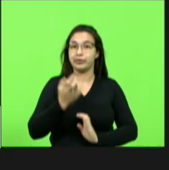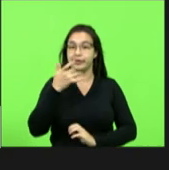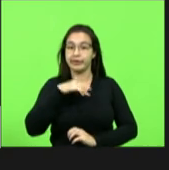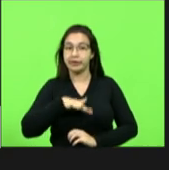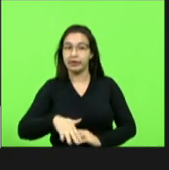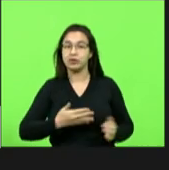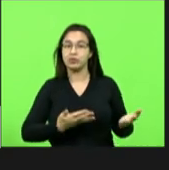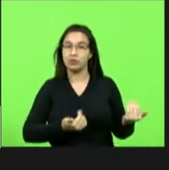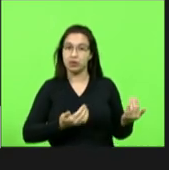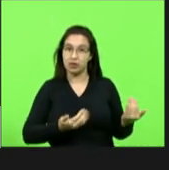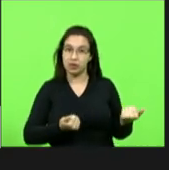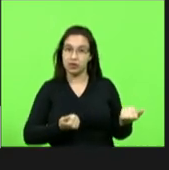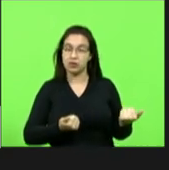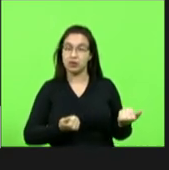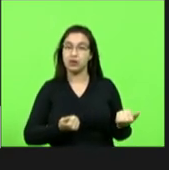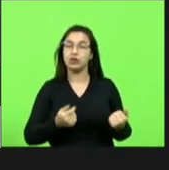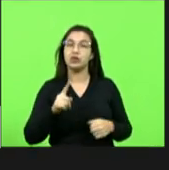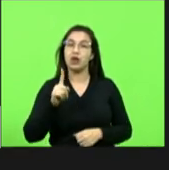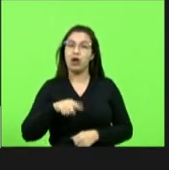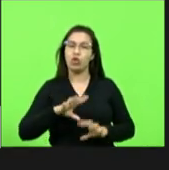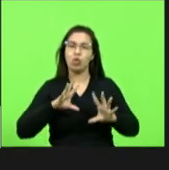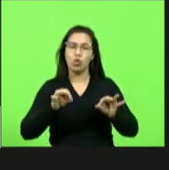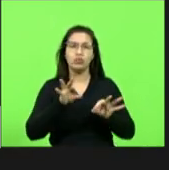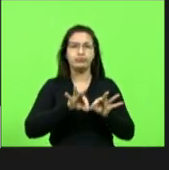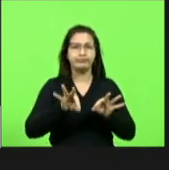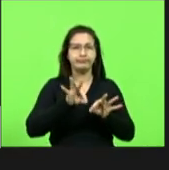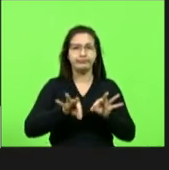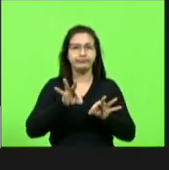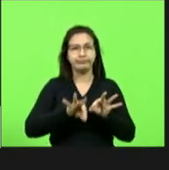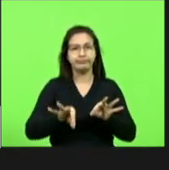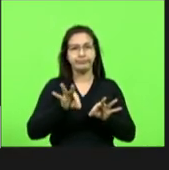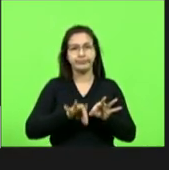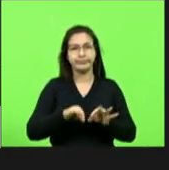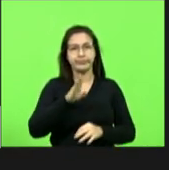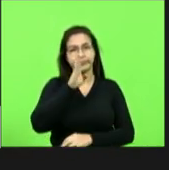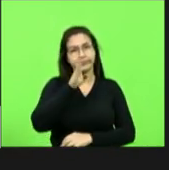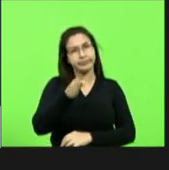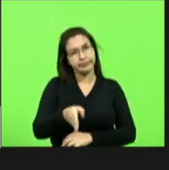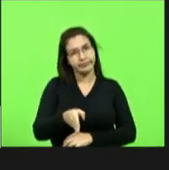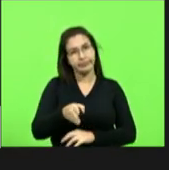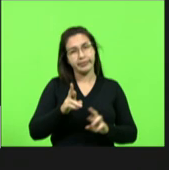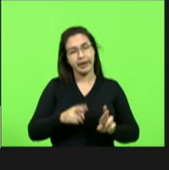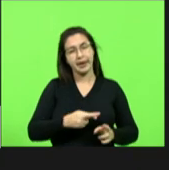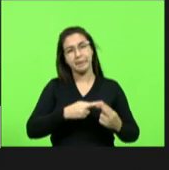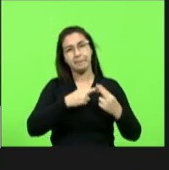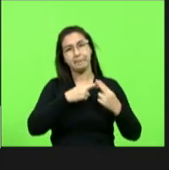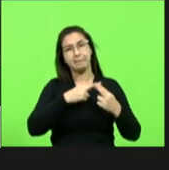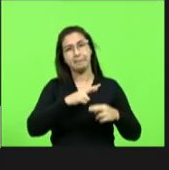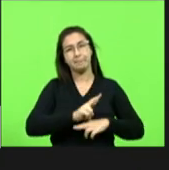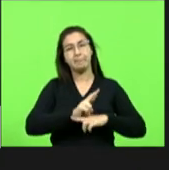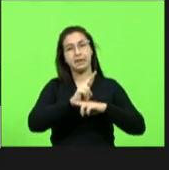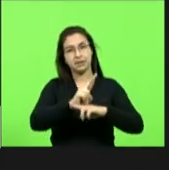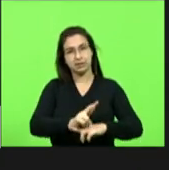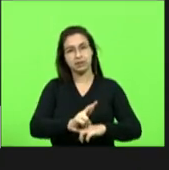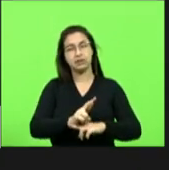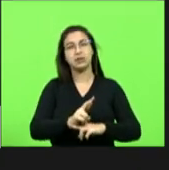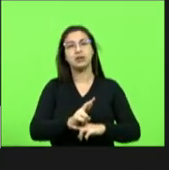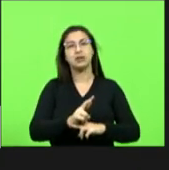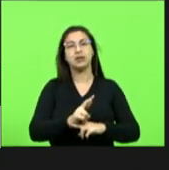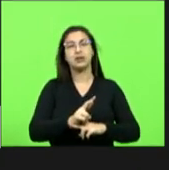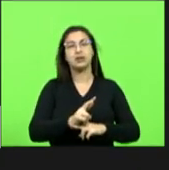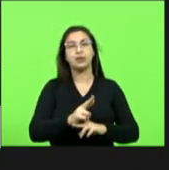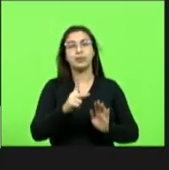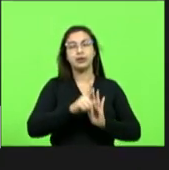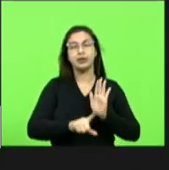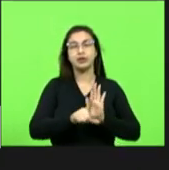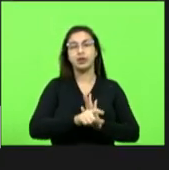seja respaldada por todas as entidades e os segmentos aqui representados em relação ao projeto de lei 133,